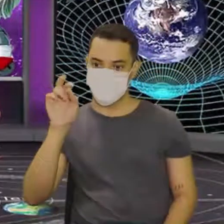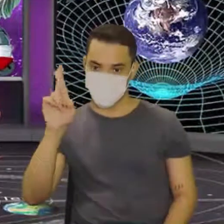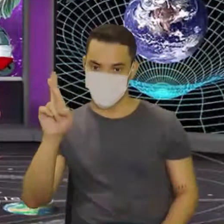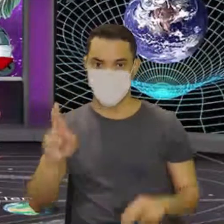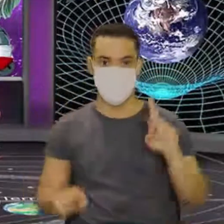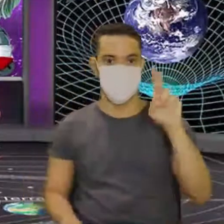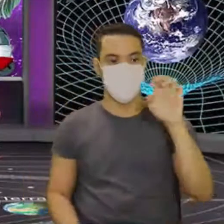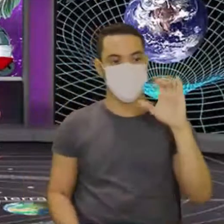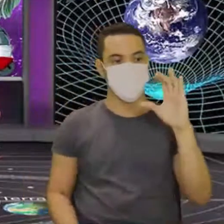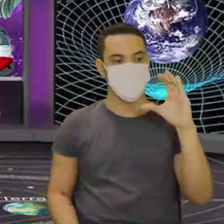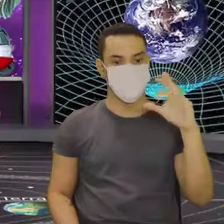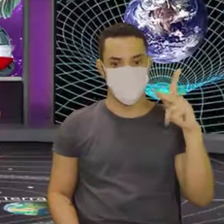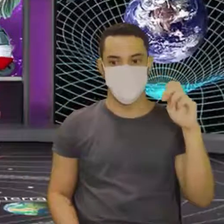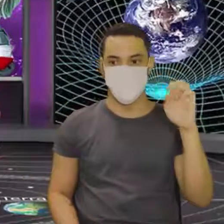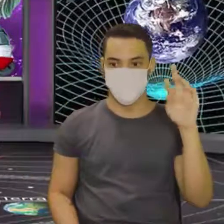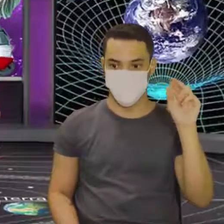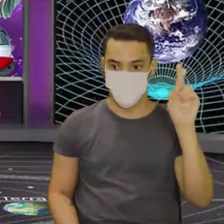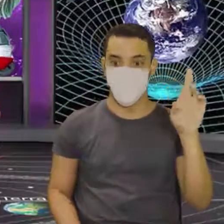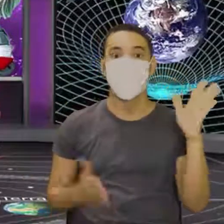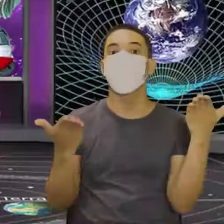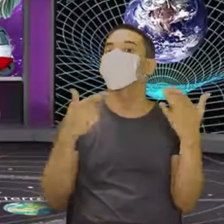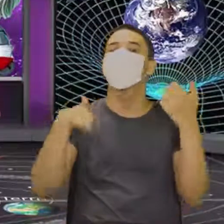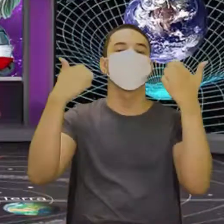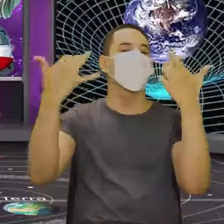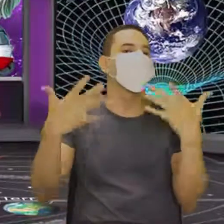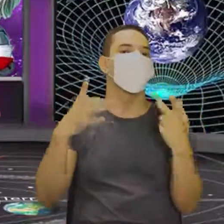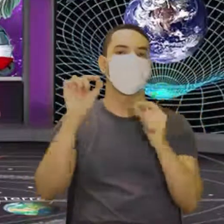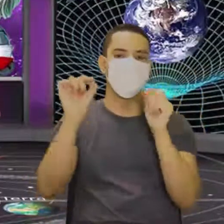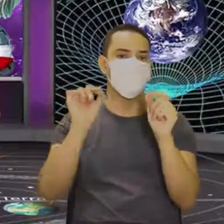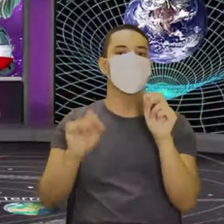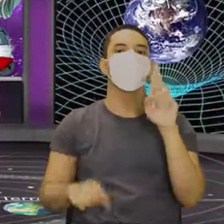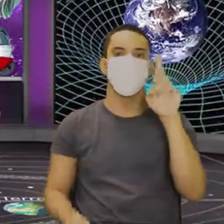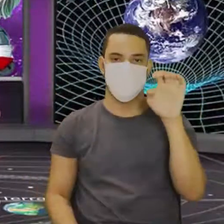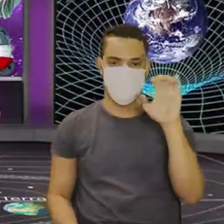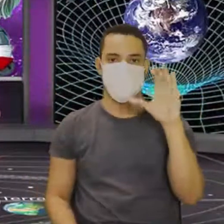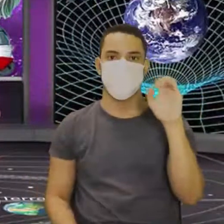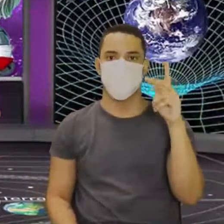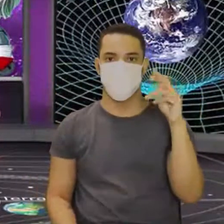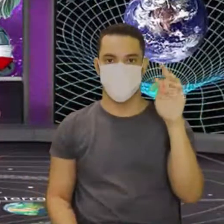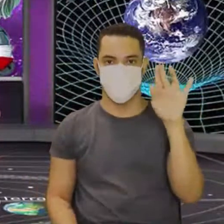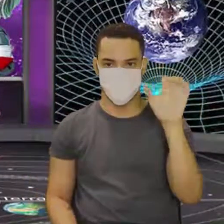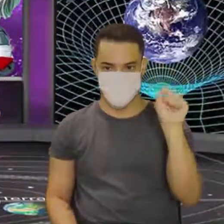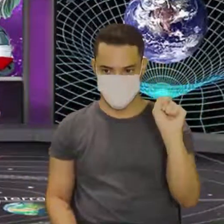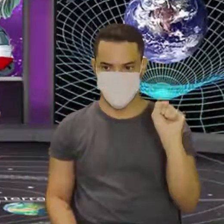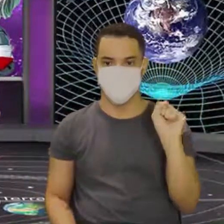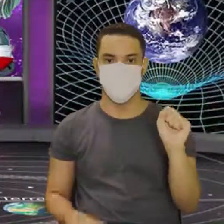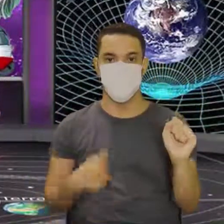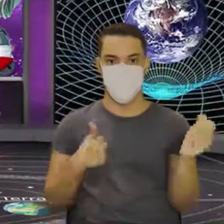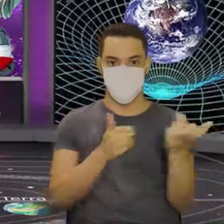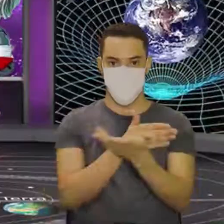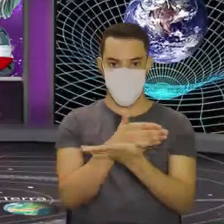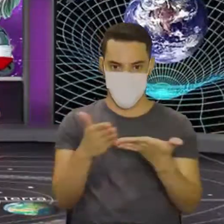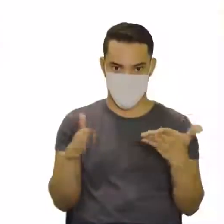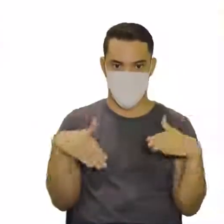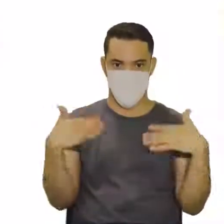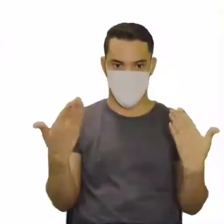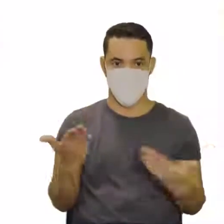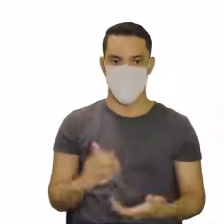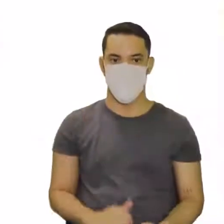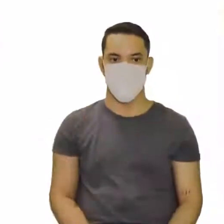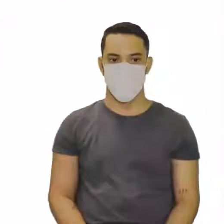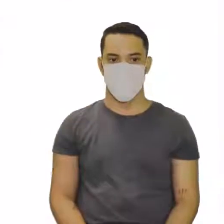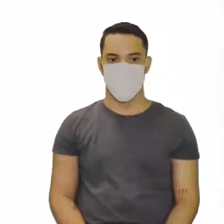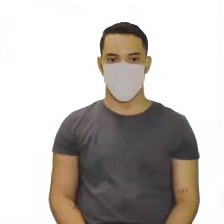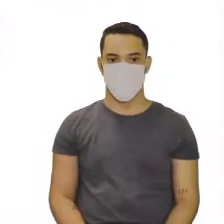receptor. Hoje nós vamos falar de quem então? Dos receptores elétricos. Vamos lá começar então? Olha